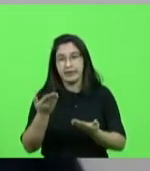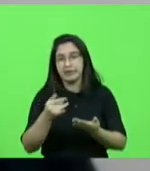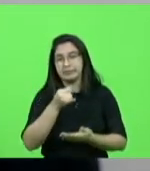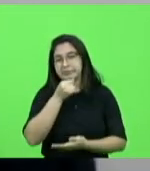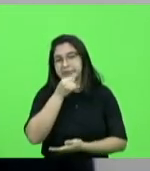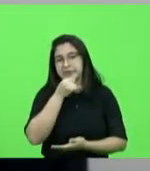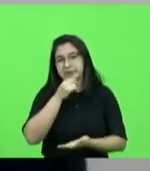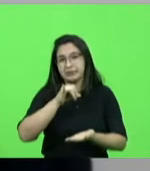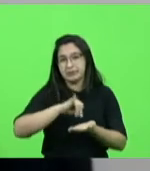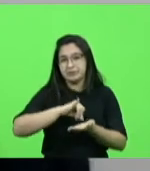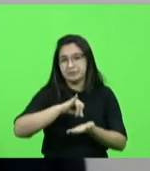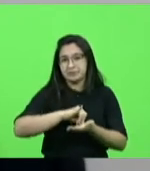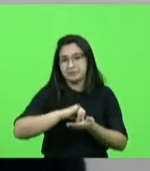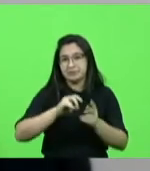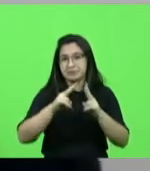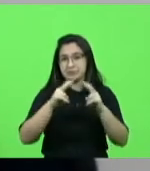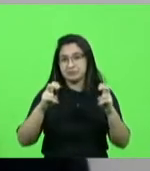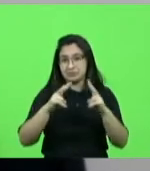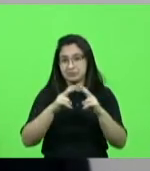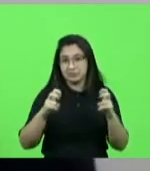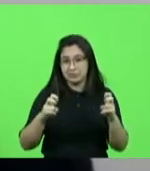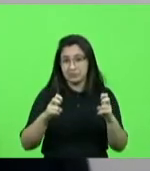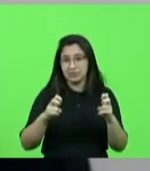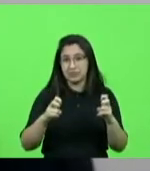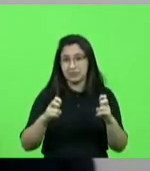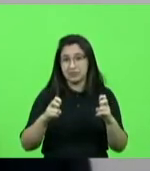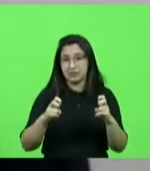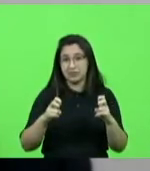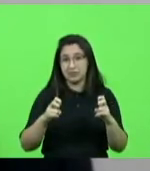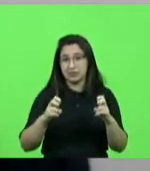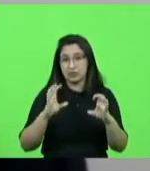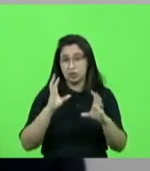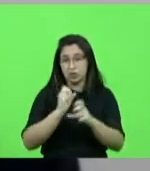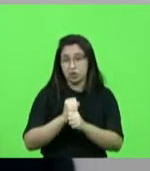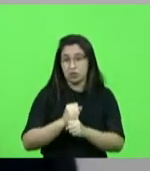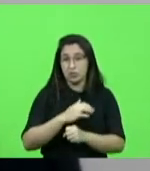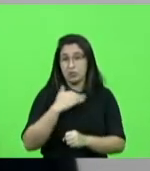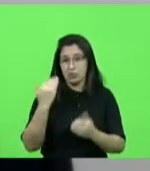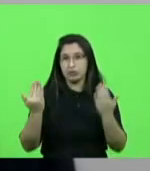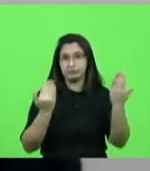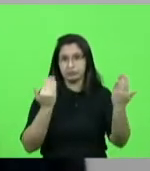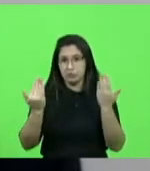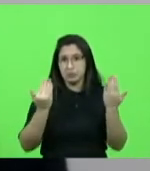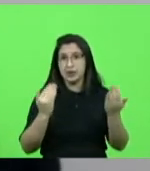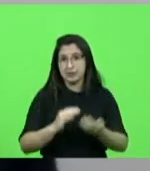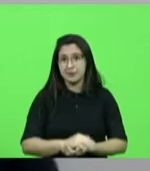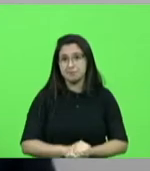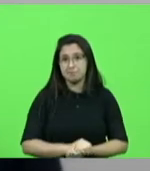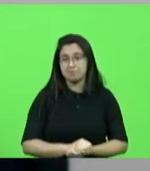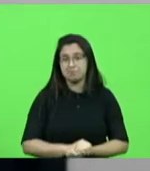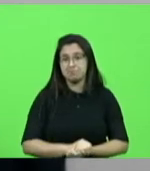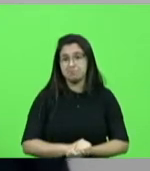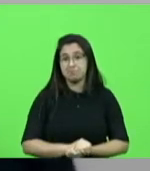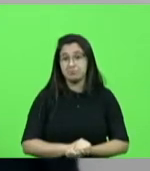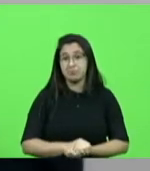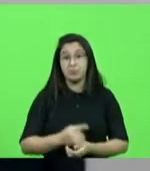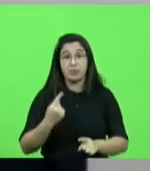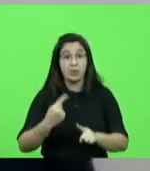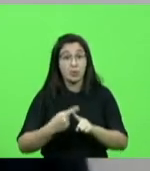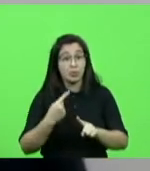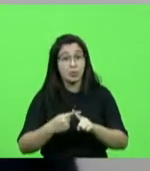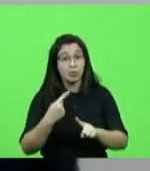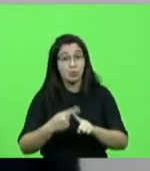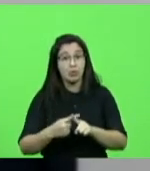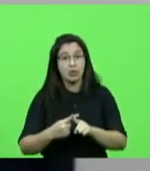Catarina inteira que desapareceu por consequência dessa doença e também muito por consequência